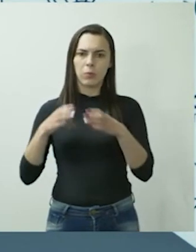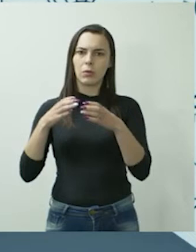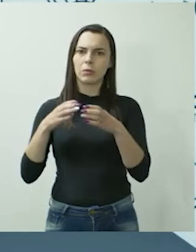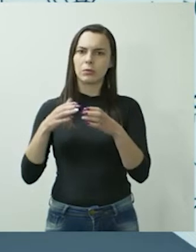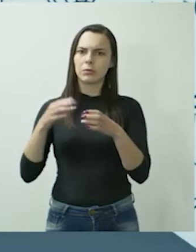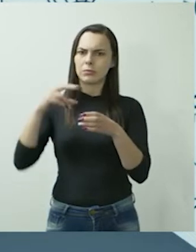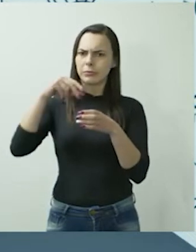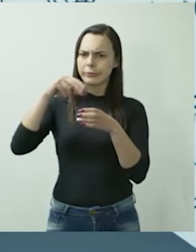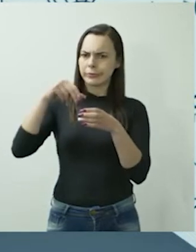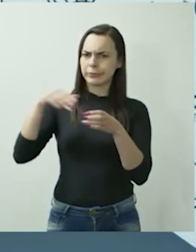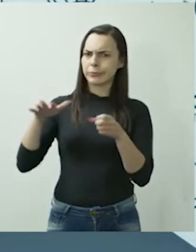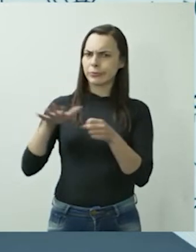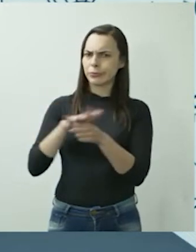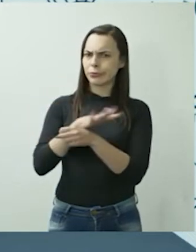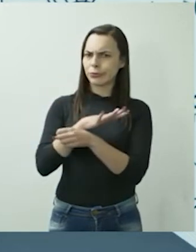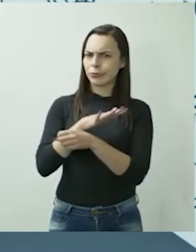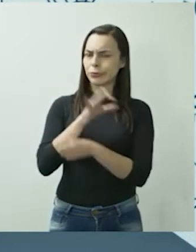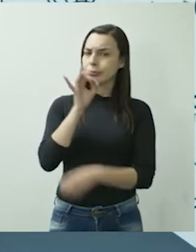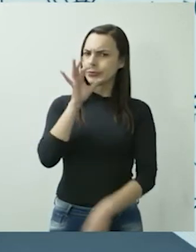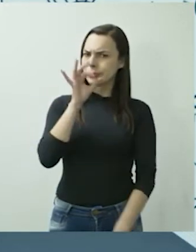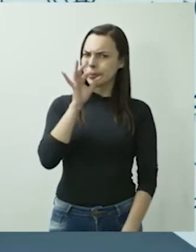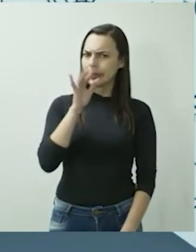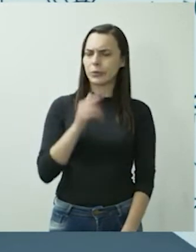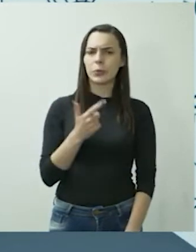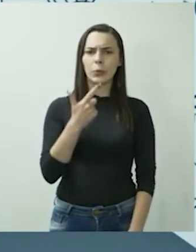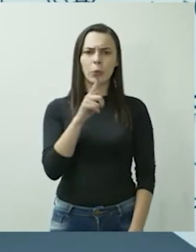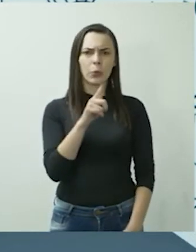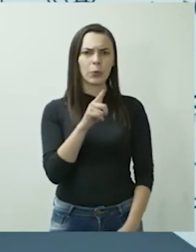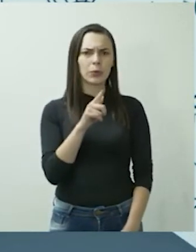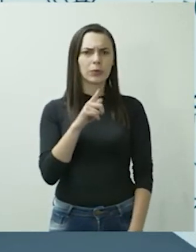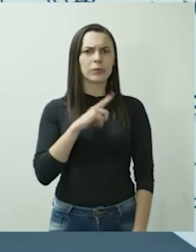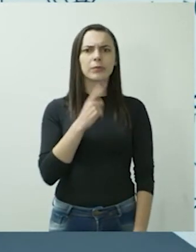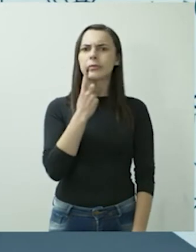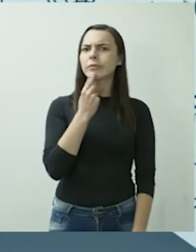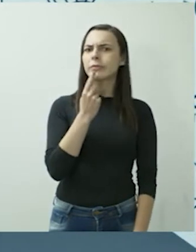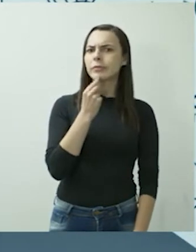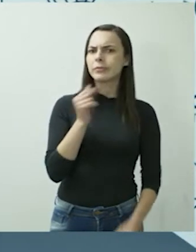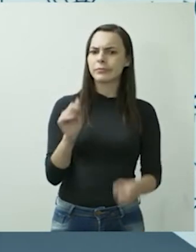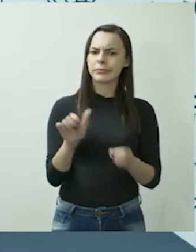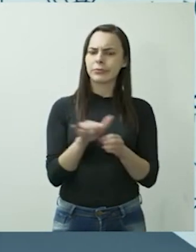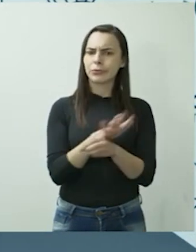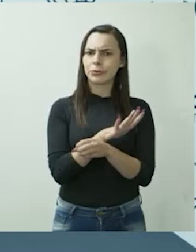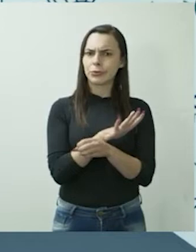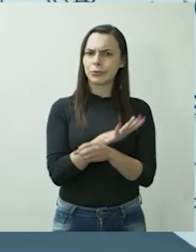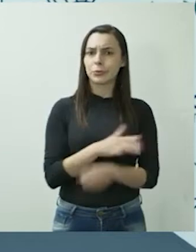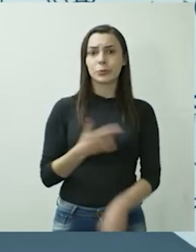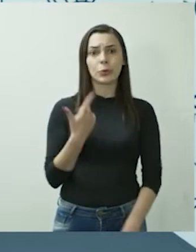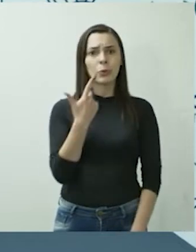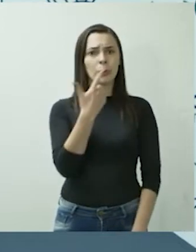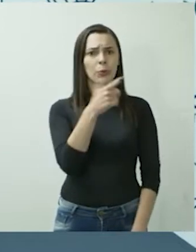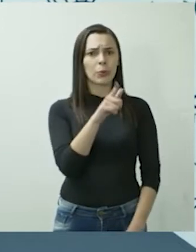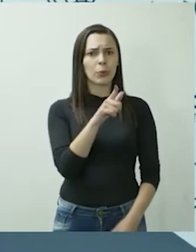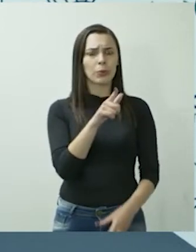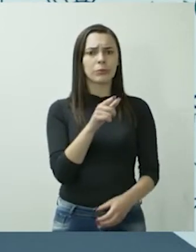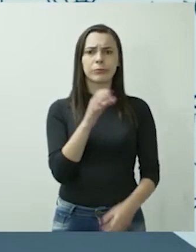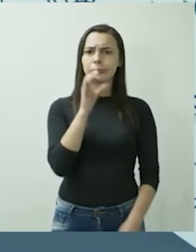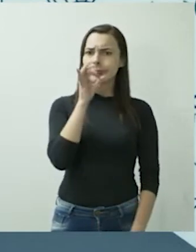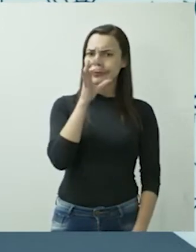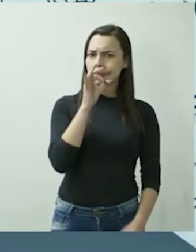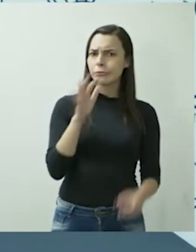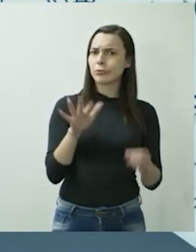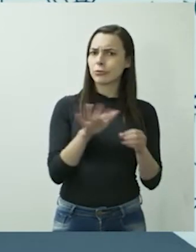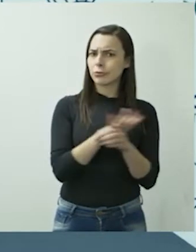de tampinhas verdes, cheio de tampinhas vermelhas, cheio de tampinhas